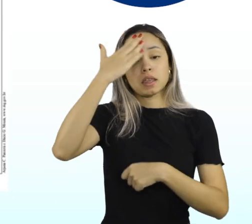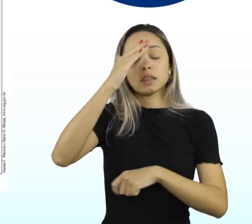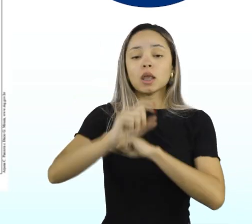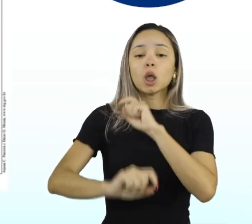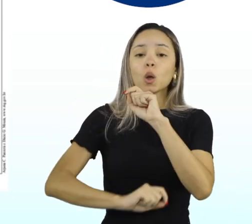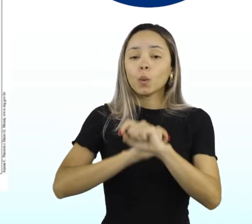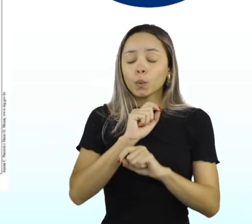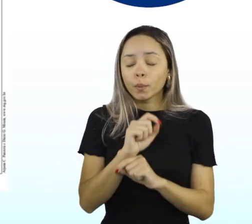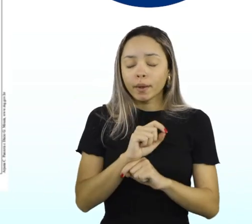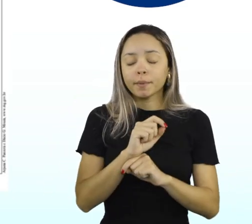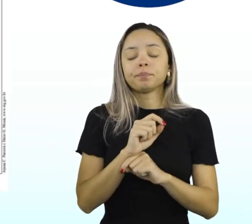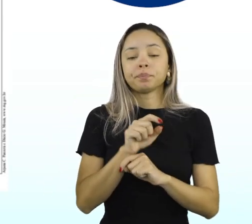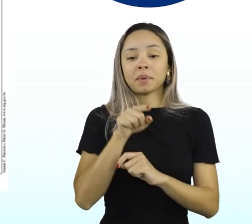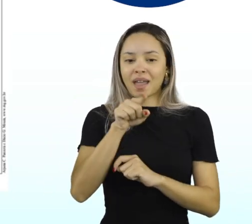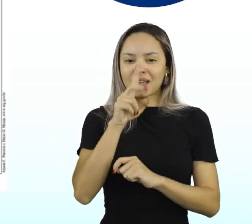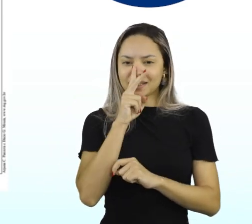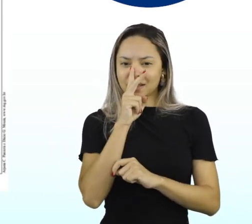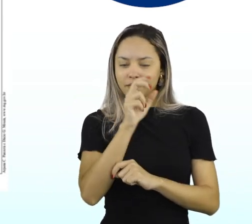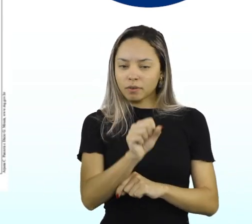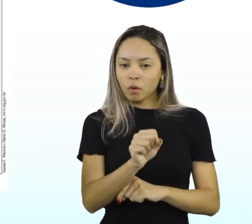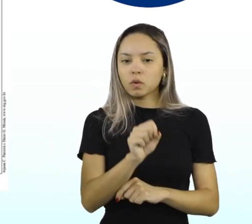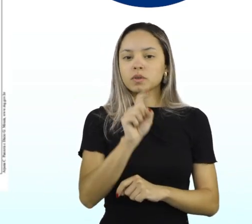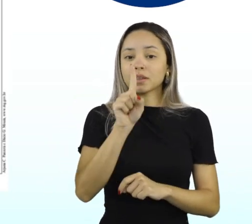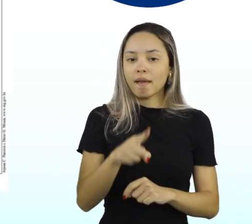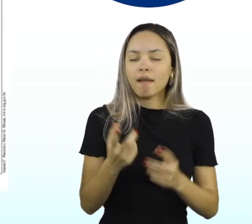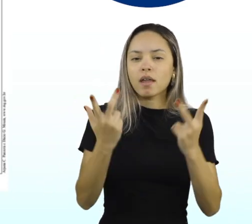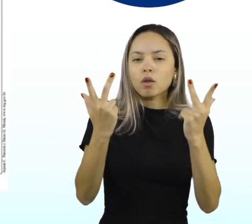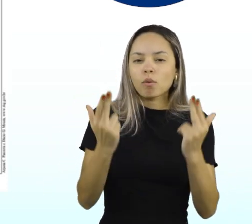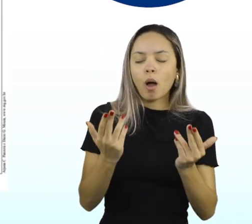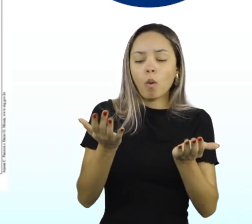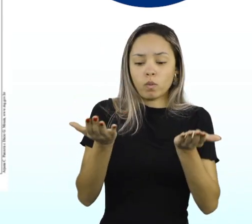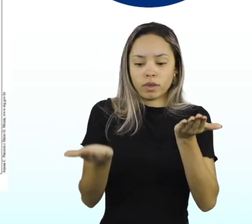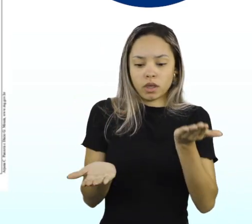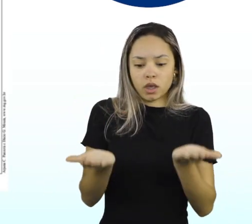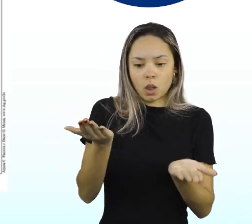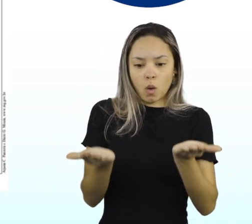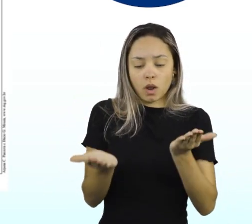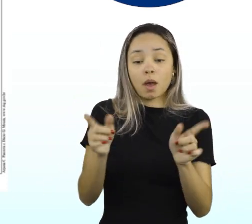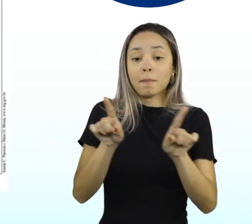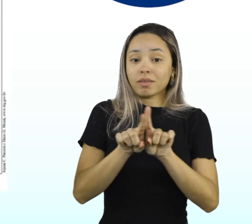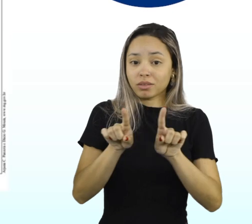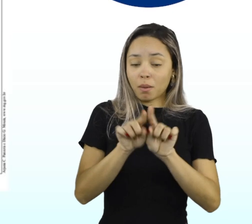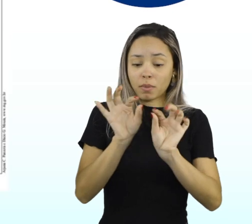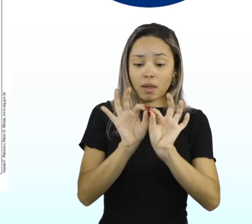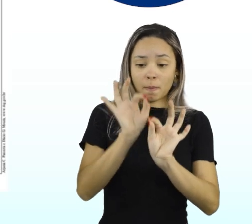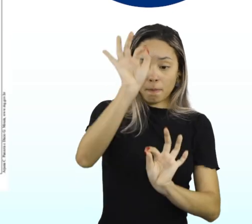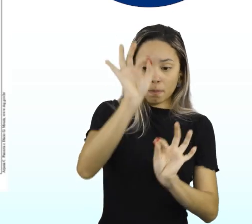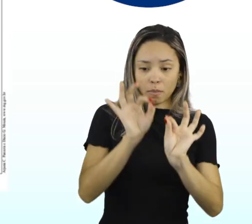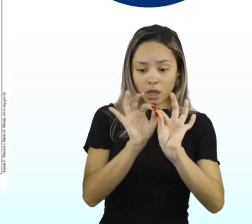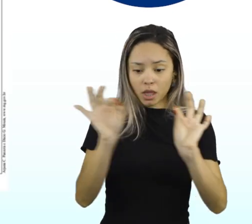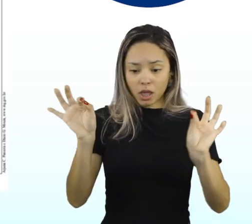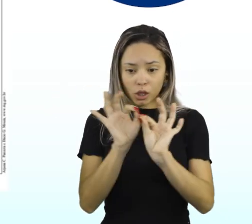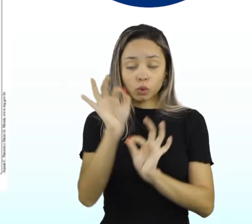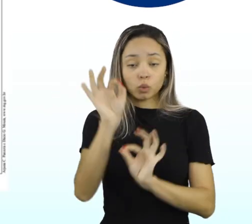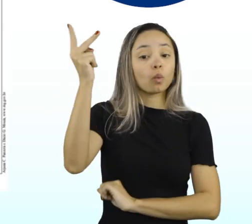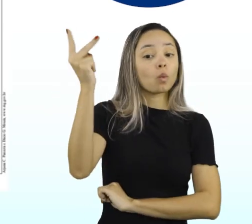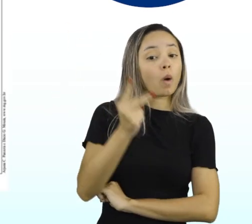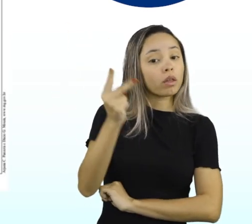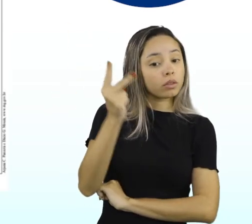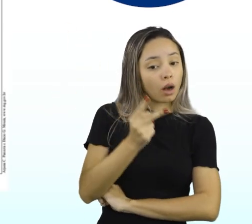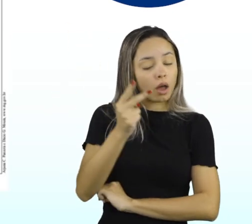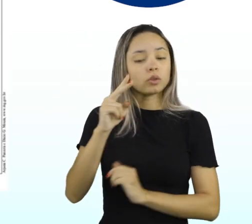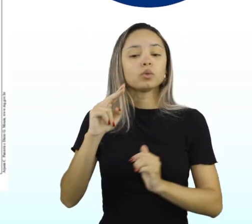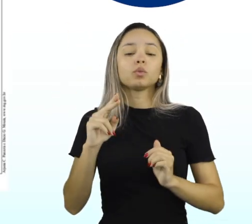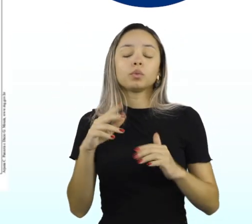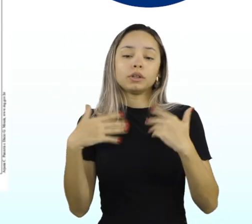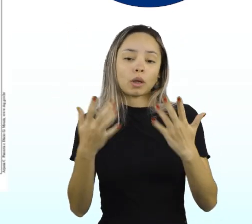de Medidas, a força ela é o quilograma metros por segundo ao quadrado. Isso faz com que a gente represente e simbolize